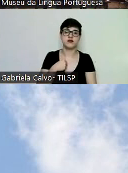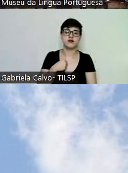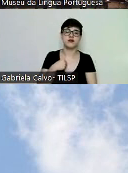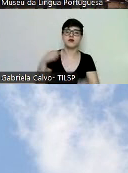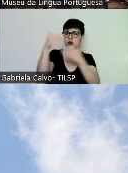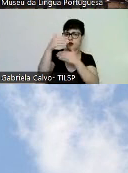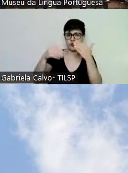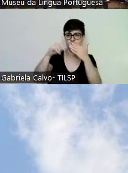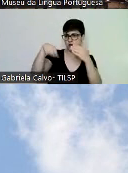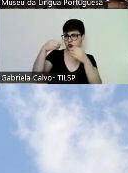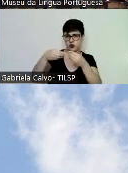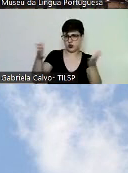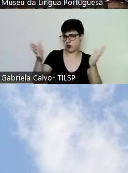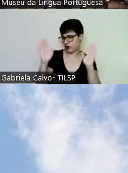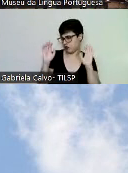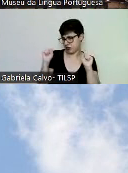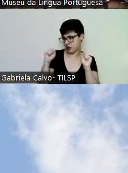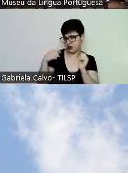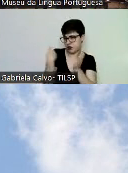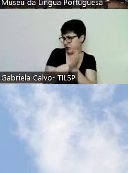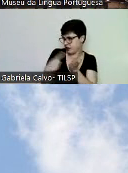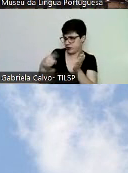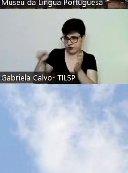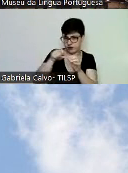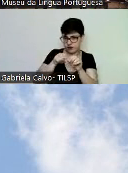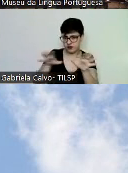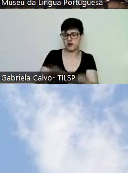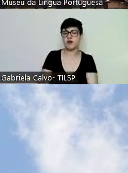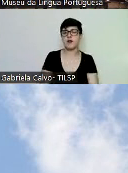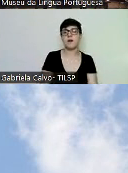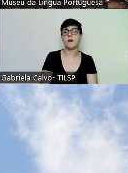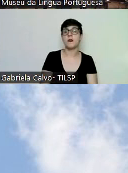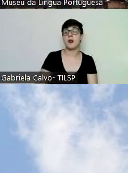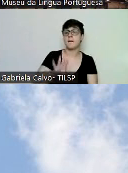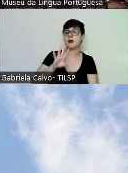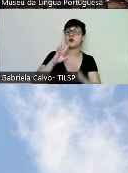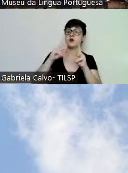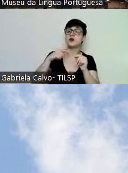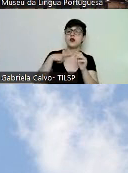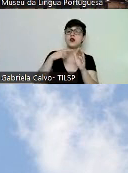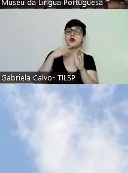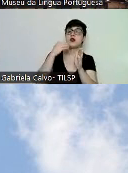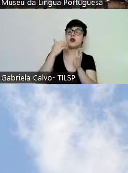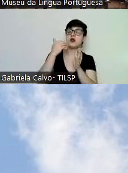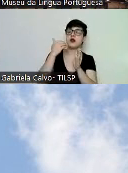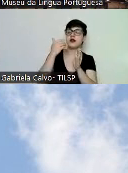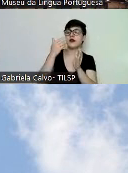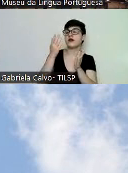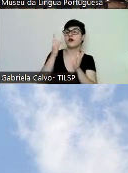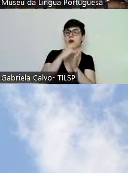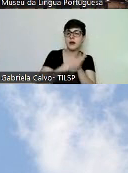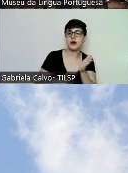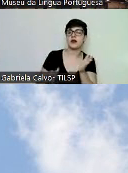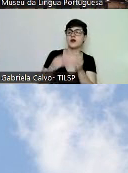está disponível para vocês depois a gente pode combinar mas isso tudo também tá documentado nessa etapa que foi o processo